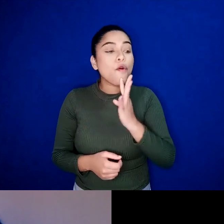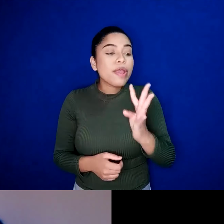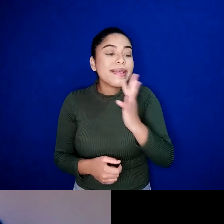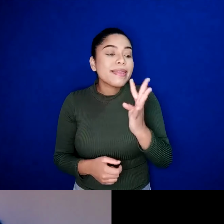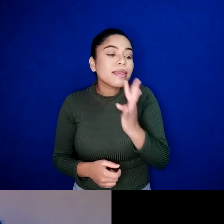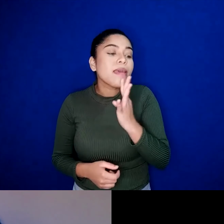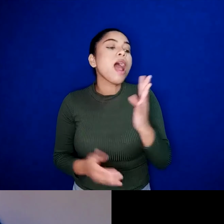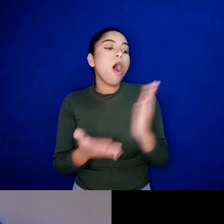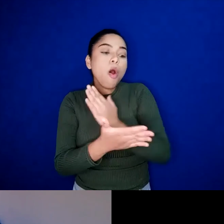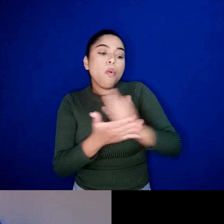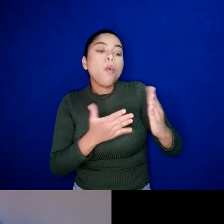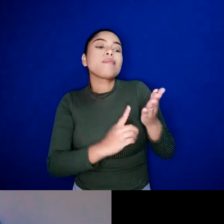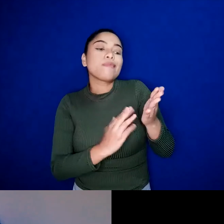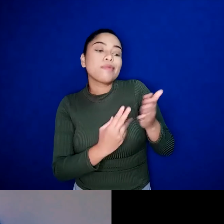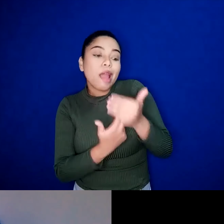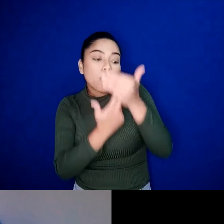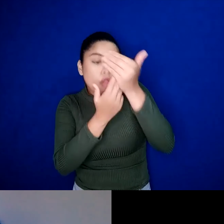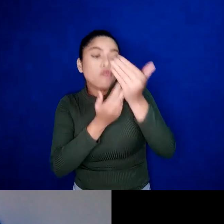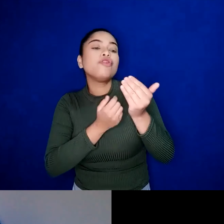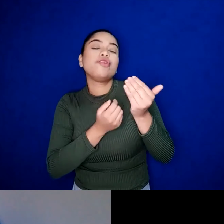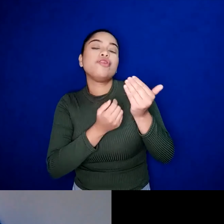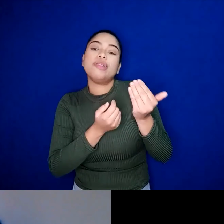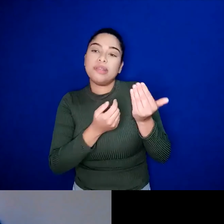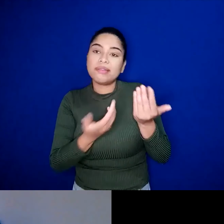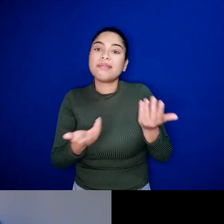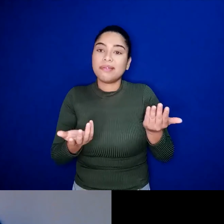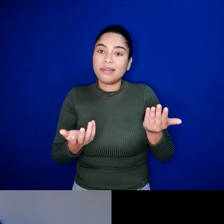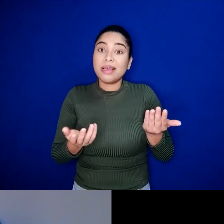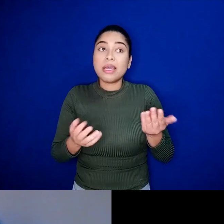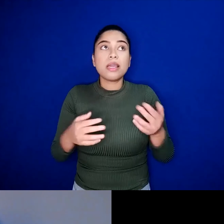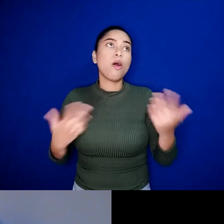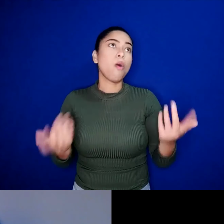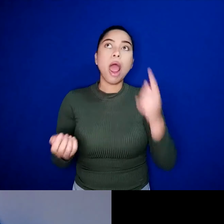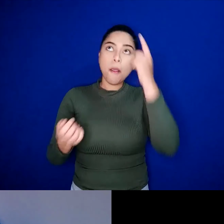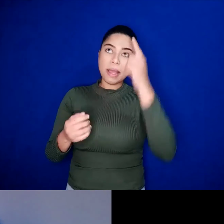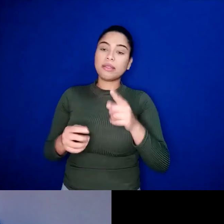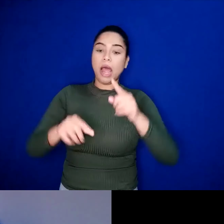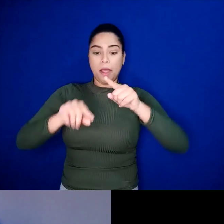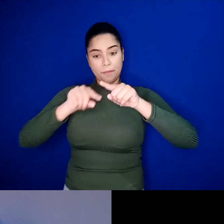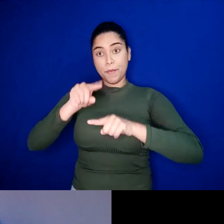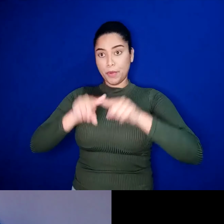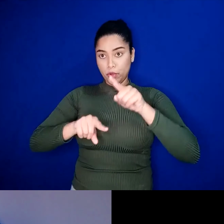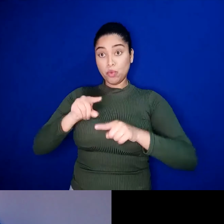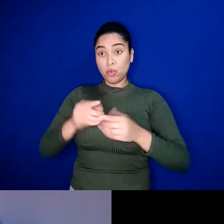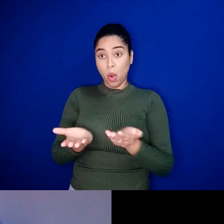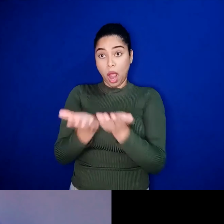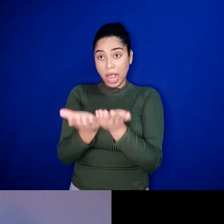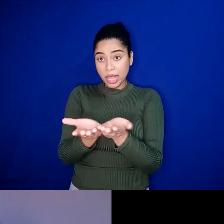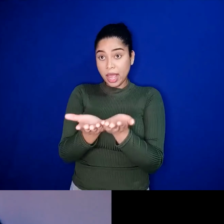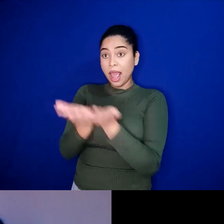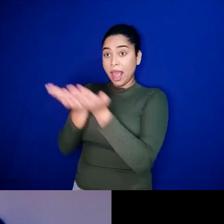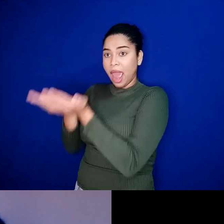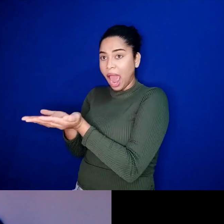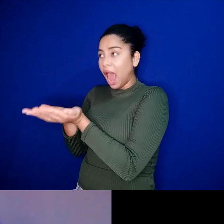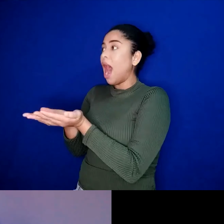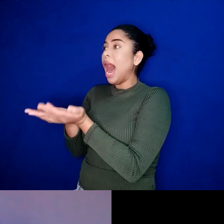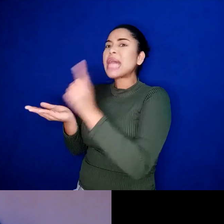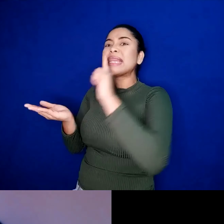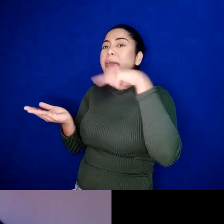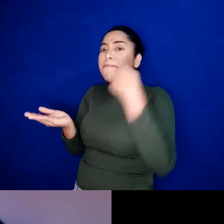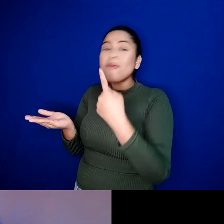outros fatores então se eu vou colocar no começo eu vou entregar um produto aí eu vou ter que fazer os puxadinhos depois e